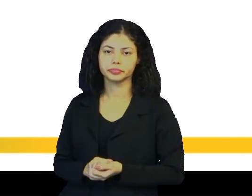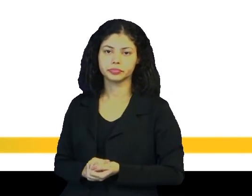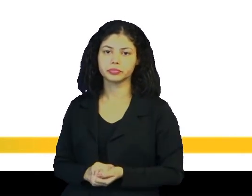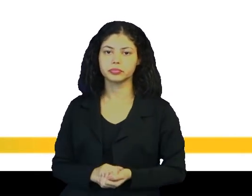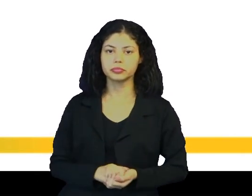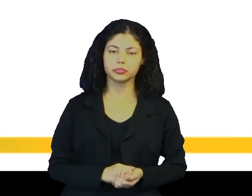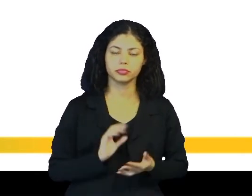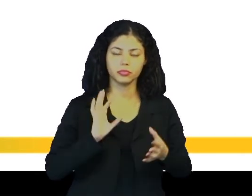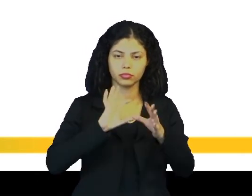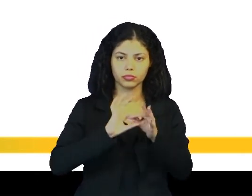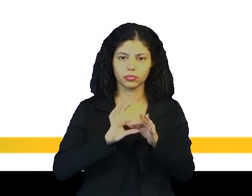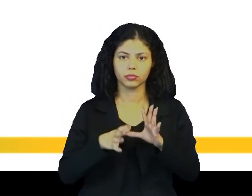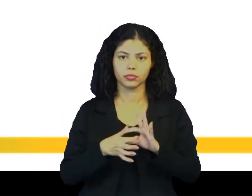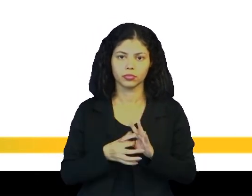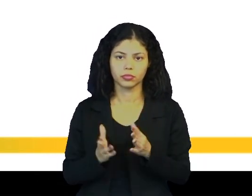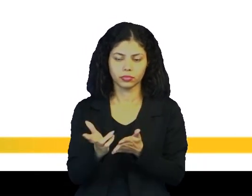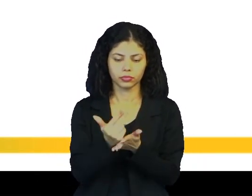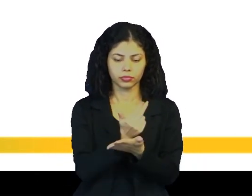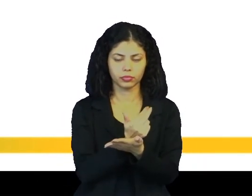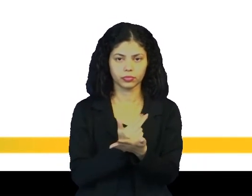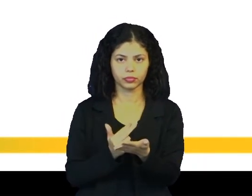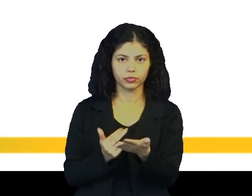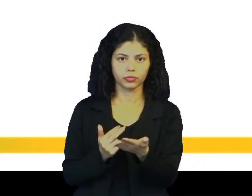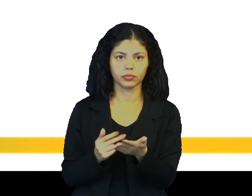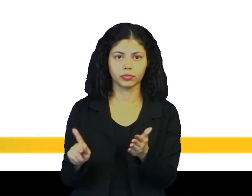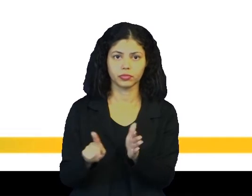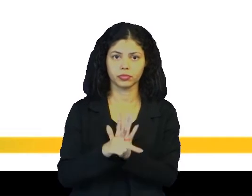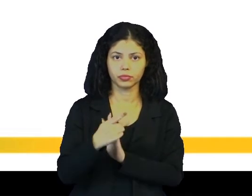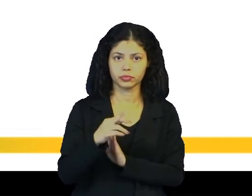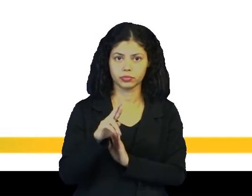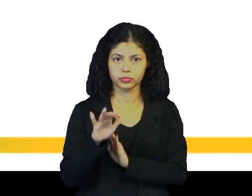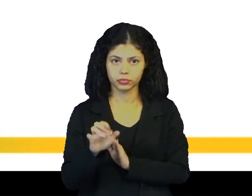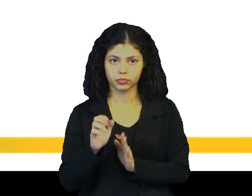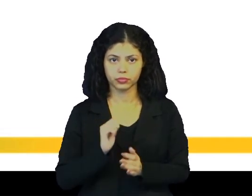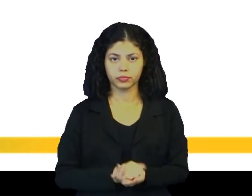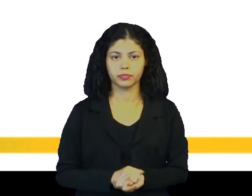esse contexto aí dessa arte grega pré-helênica.